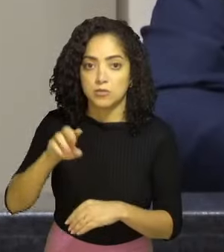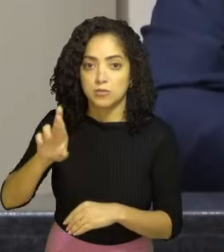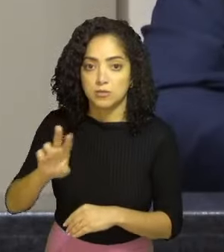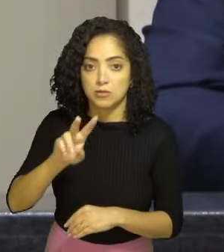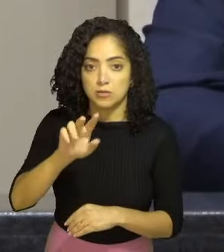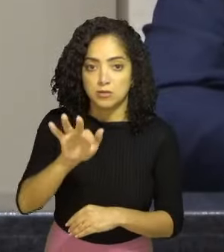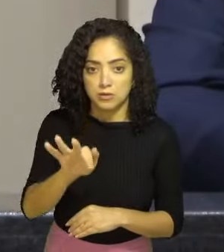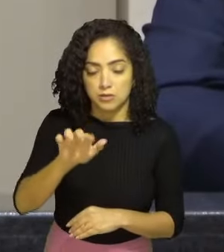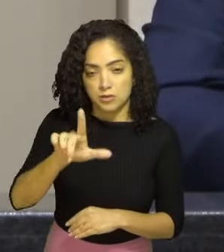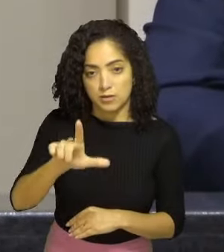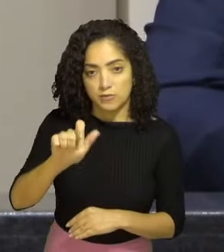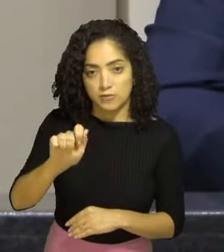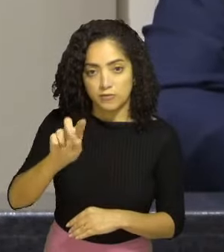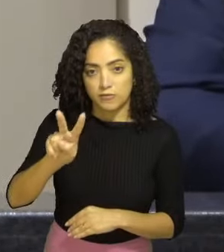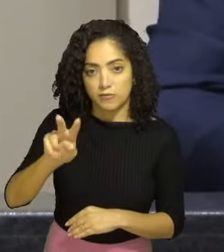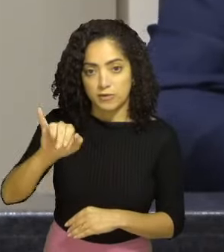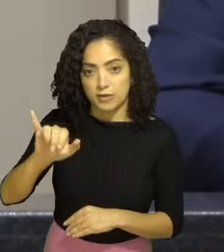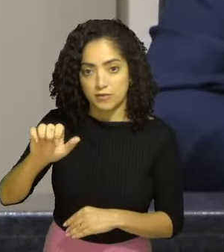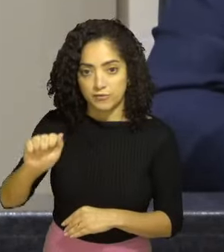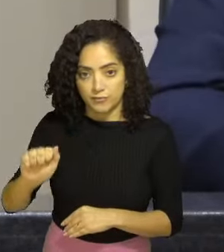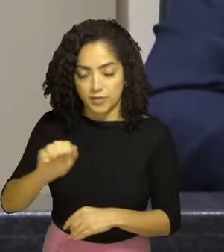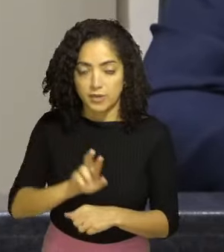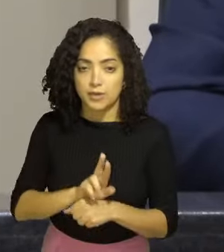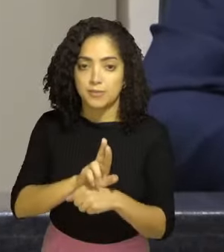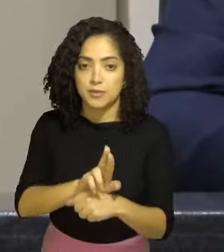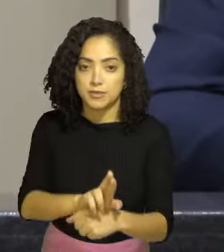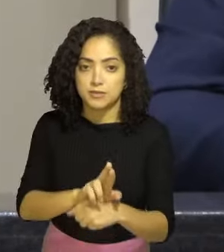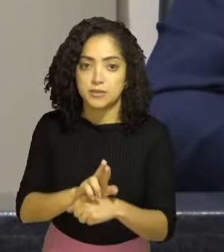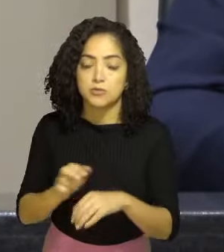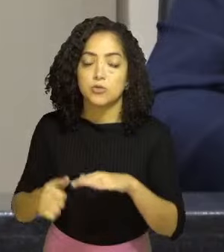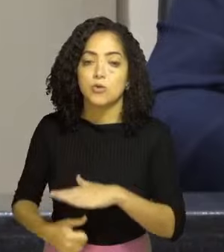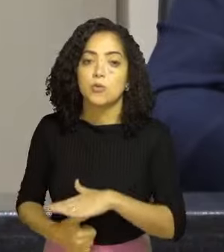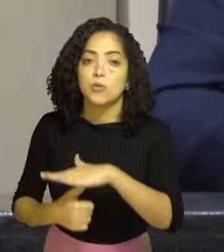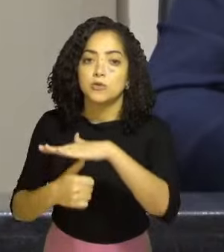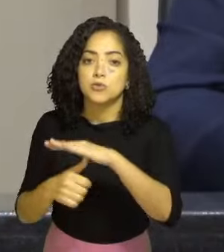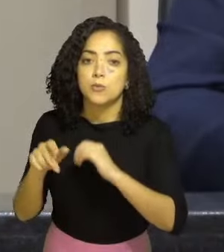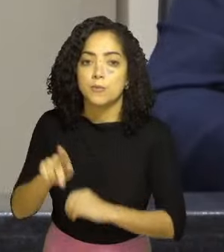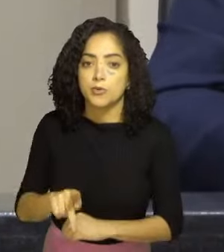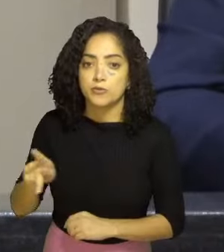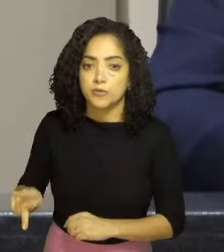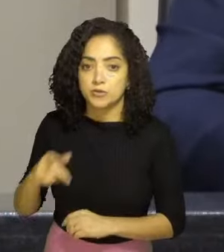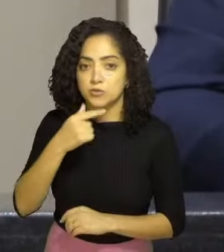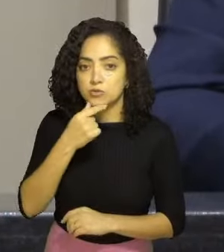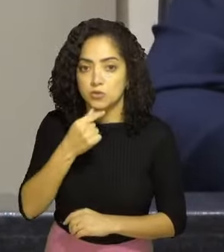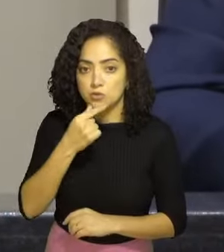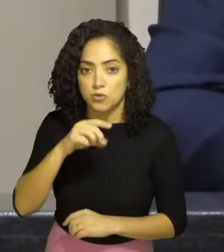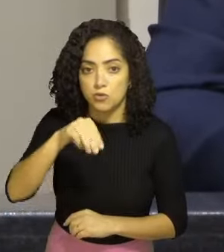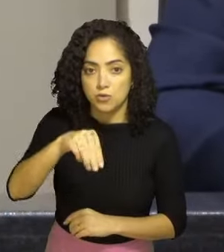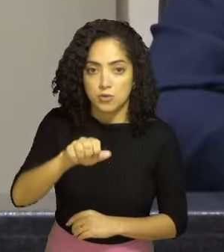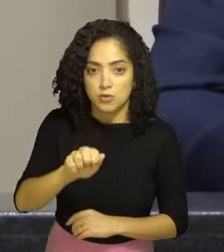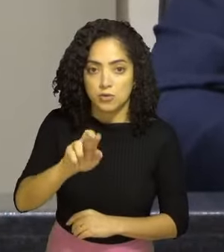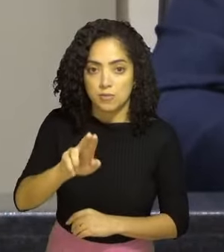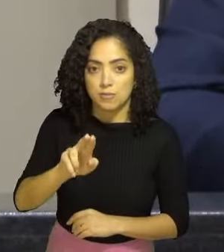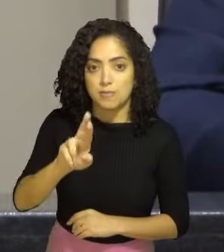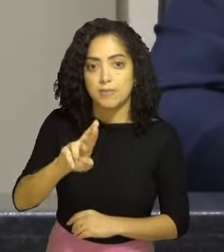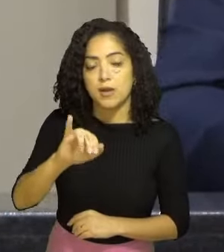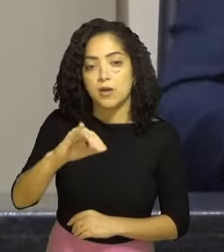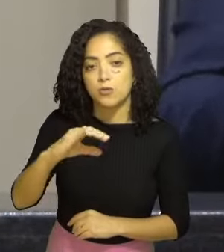Flávia Maia Moreira, neste ato representando o magnífico reitor, professor doutor Maurício Gariba